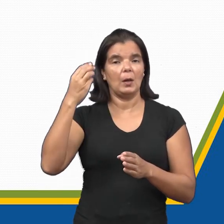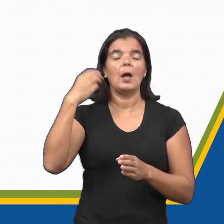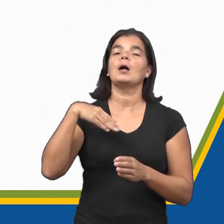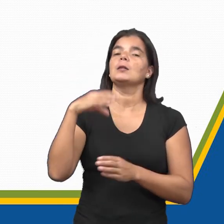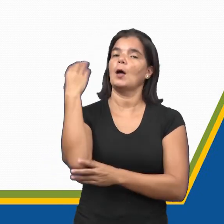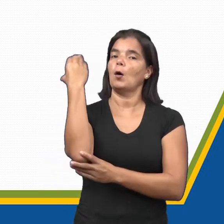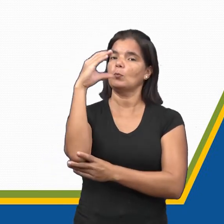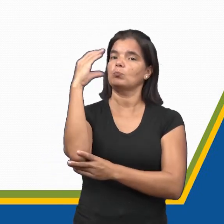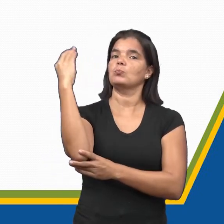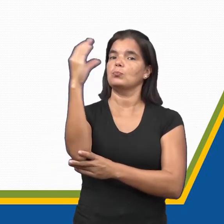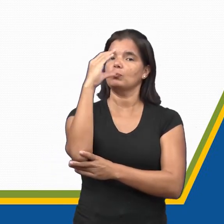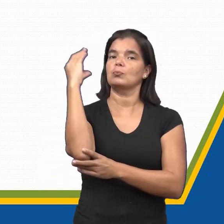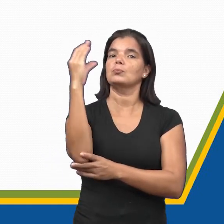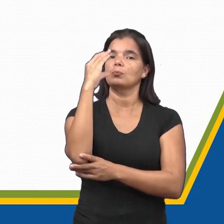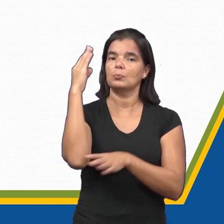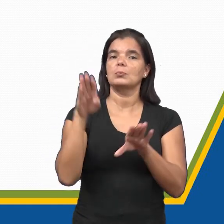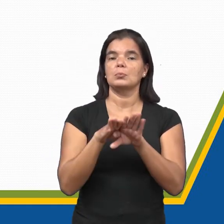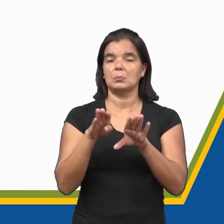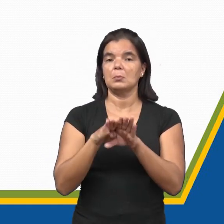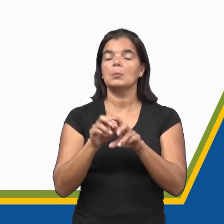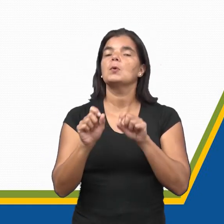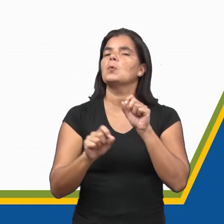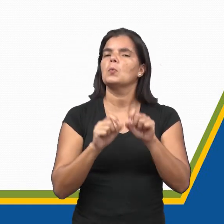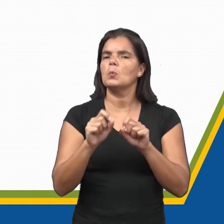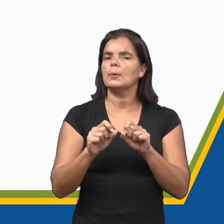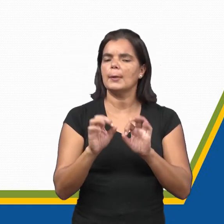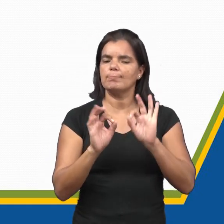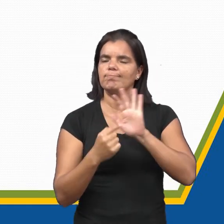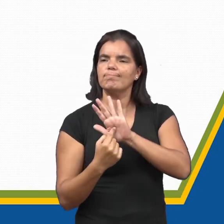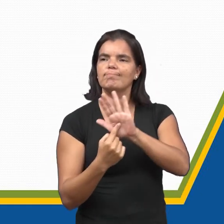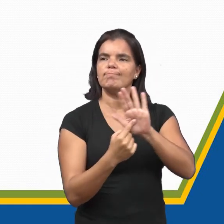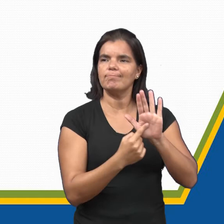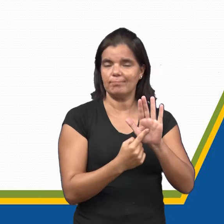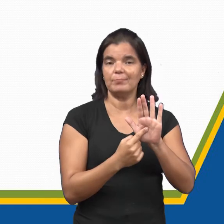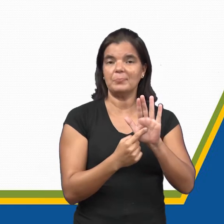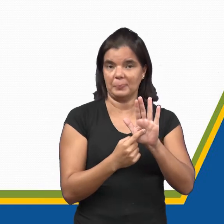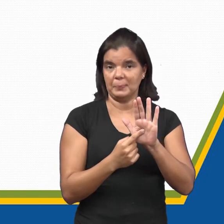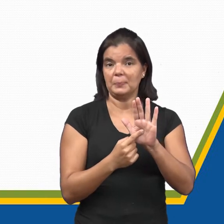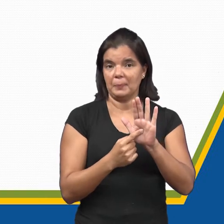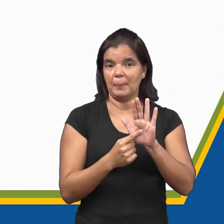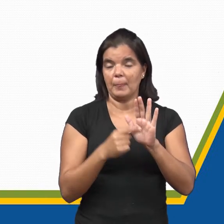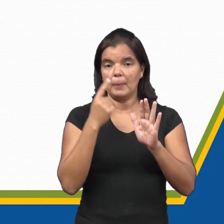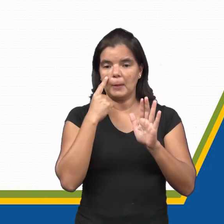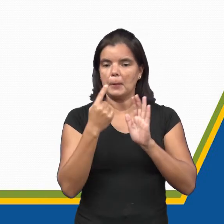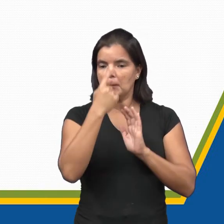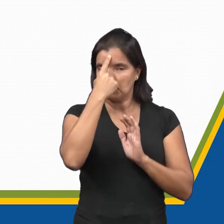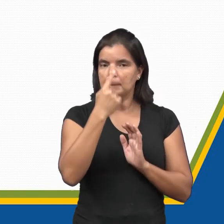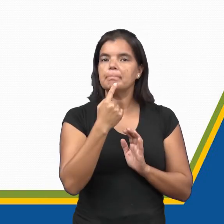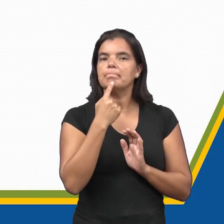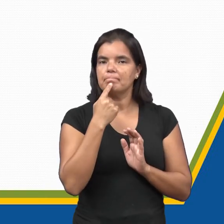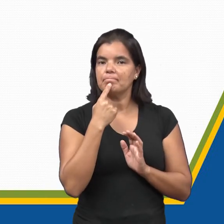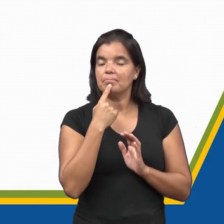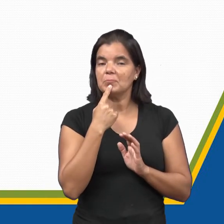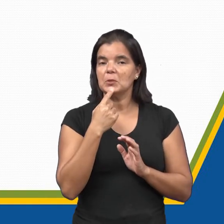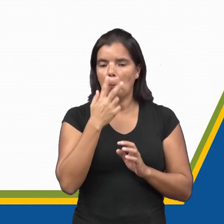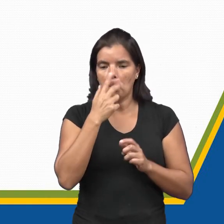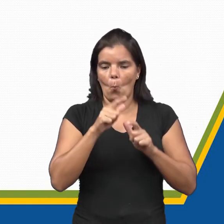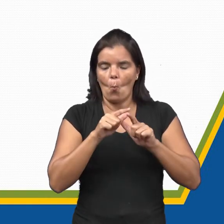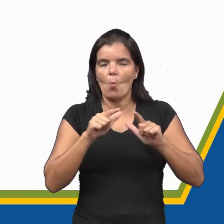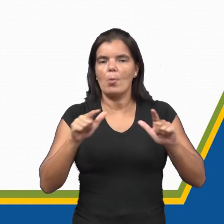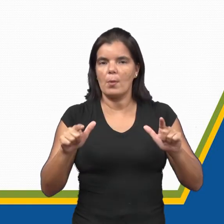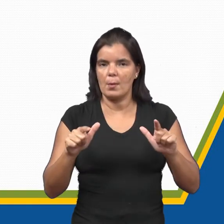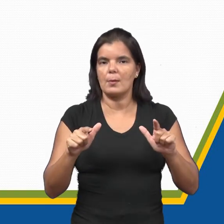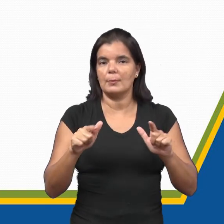ao surrealista. Em seu trabalho, destacam-se os trabalhos abstratos e figurativos, alternando o vazio com